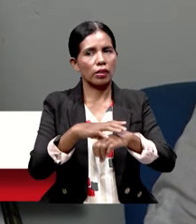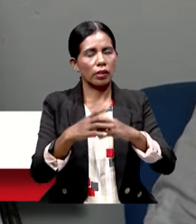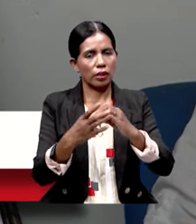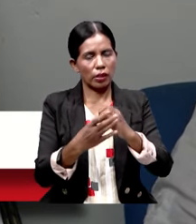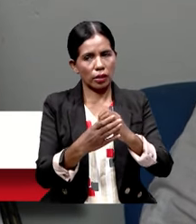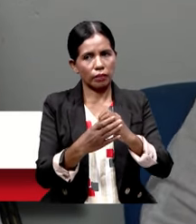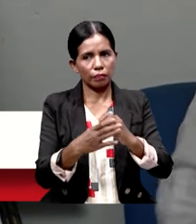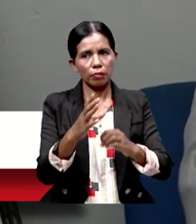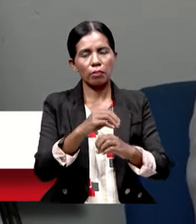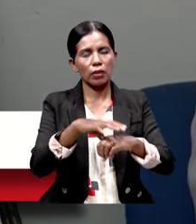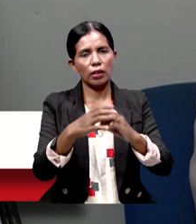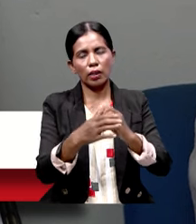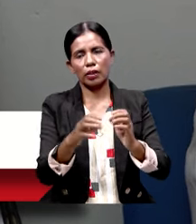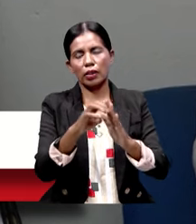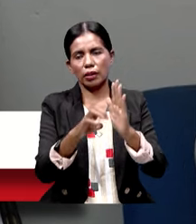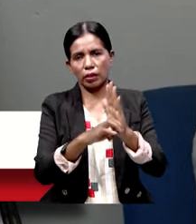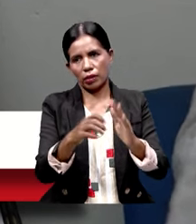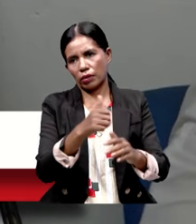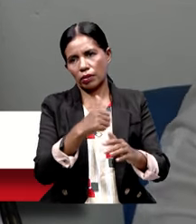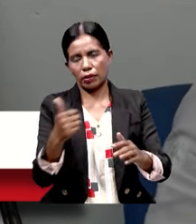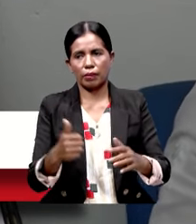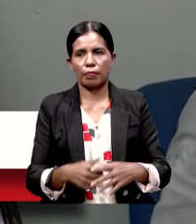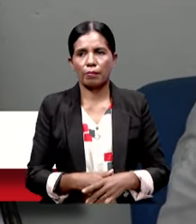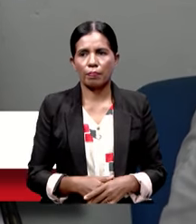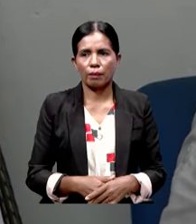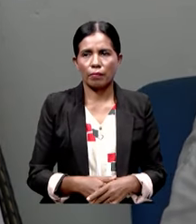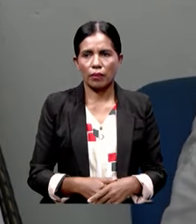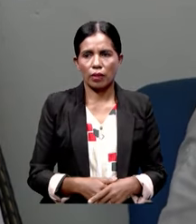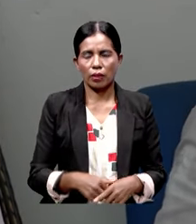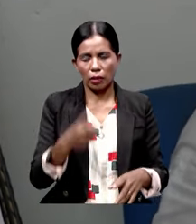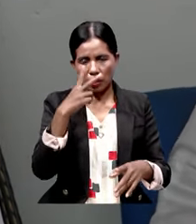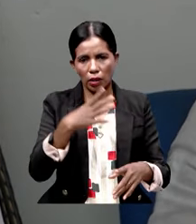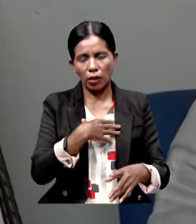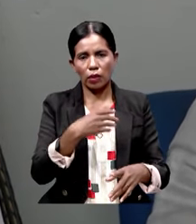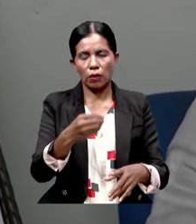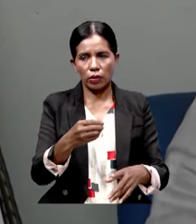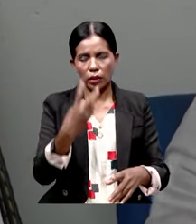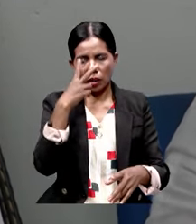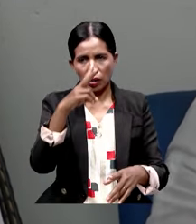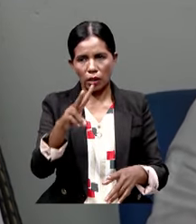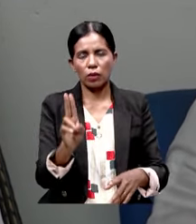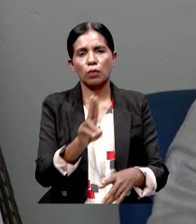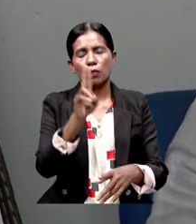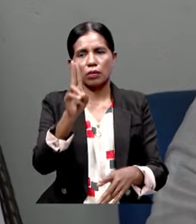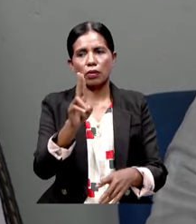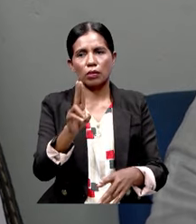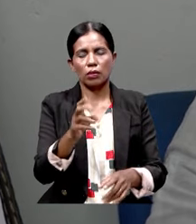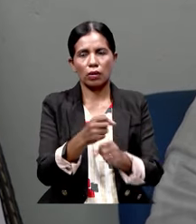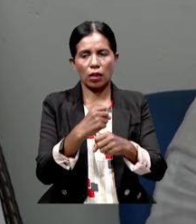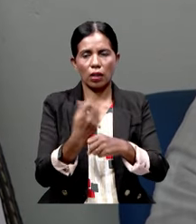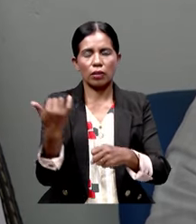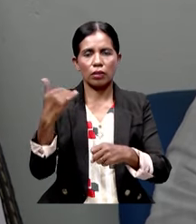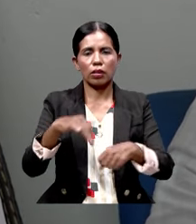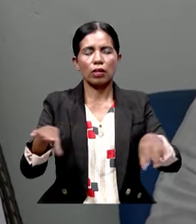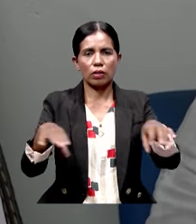no propriedade Estado selu. Que investidor nye matan mono, Sira prefere atu usa por ir lá os grandes